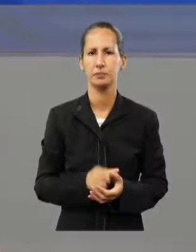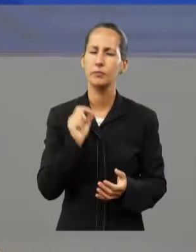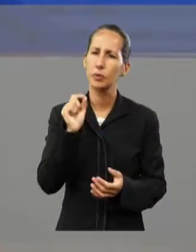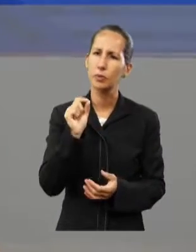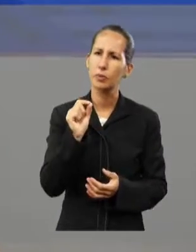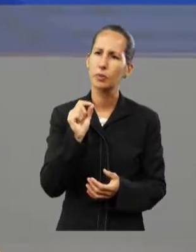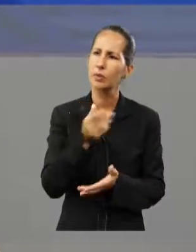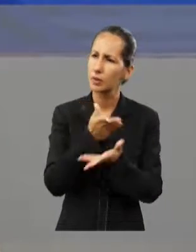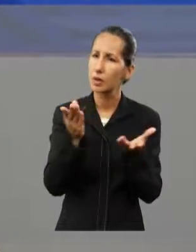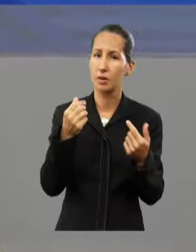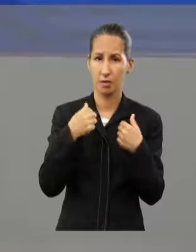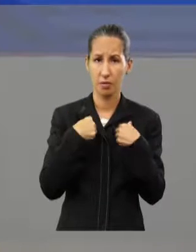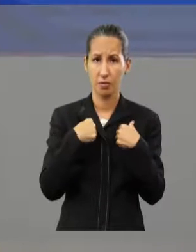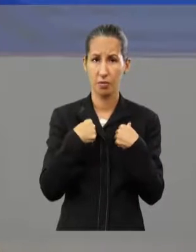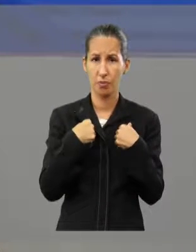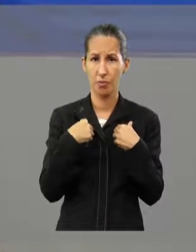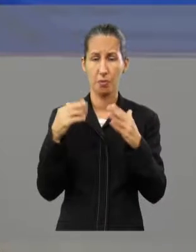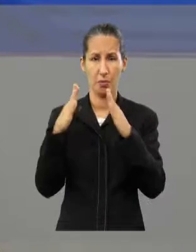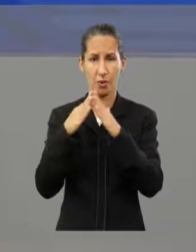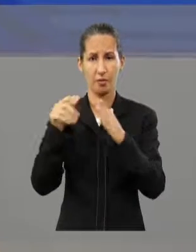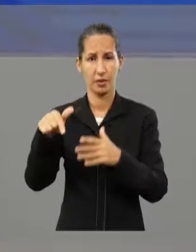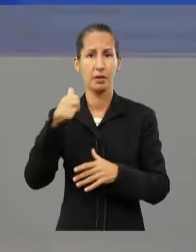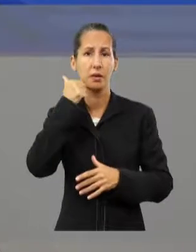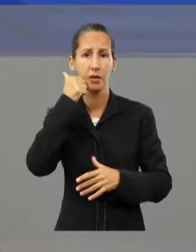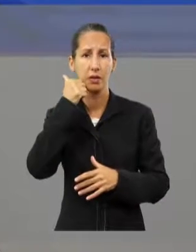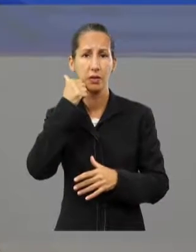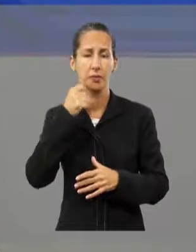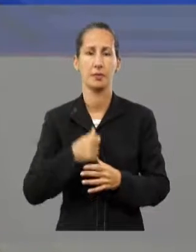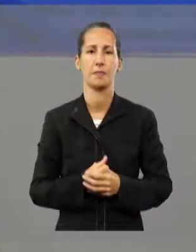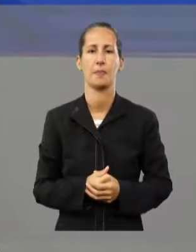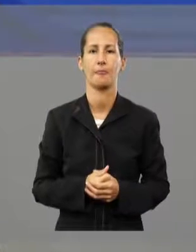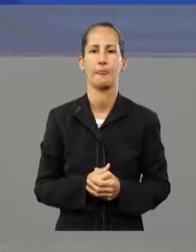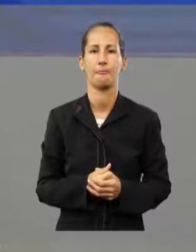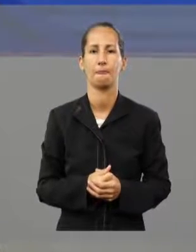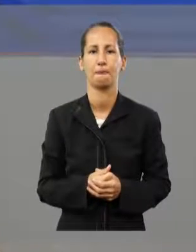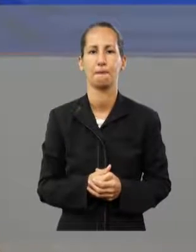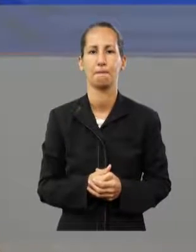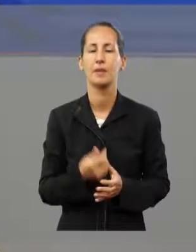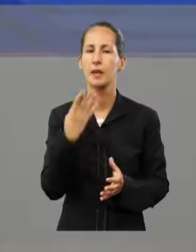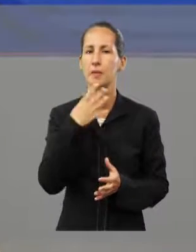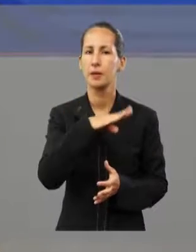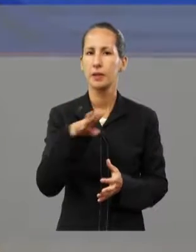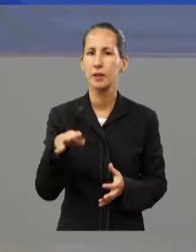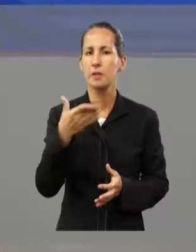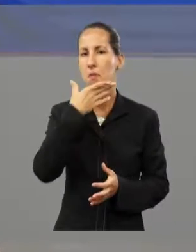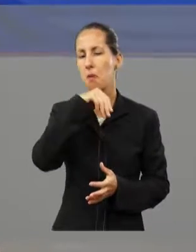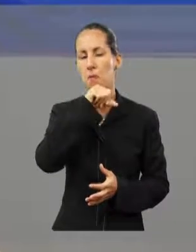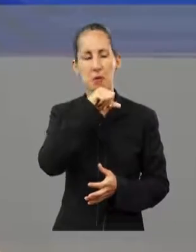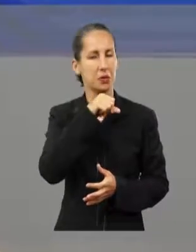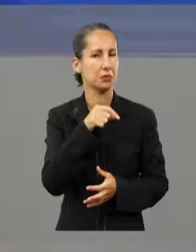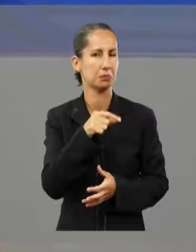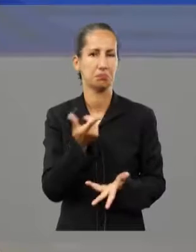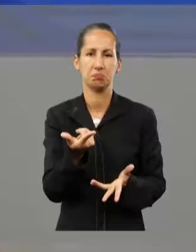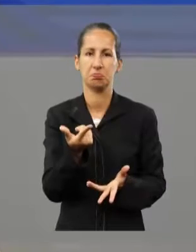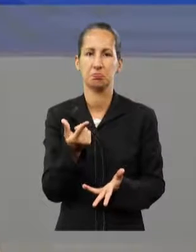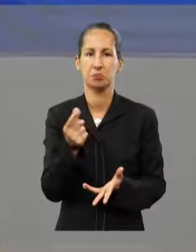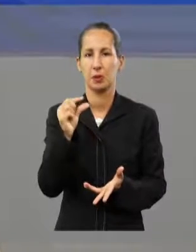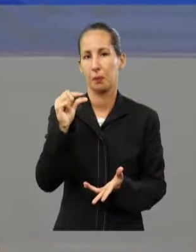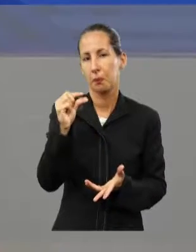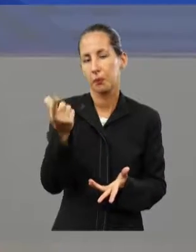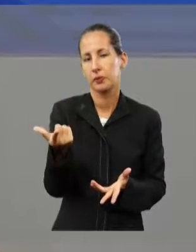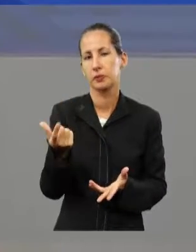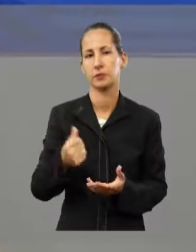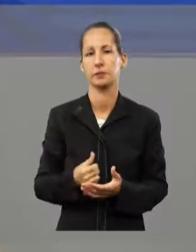Gente, eu quando eu moro no Natal, eu, menino, papai não tinha condições, eu